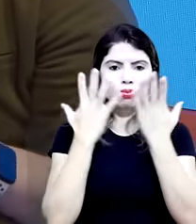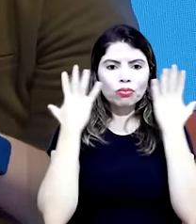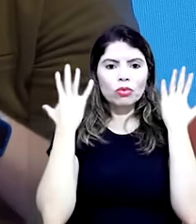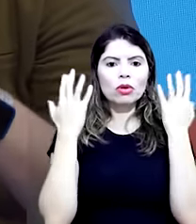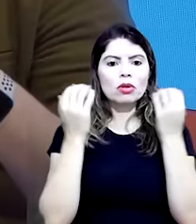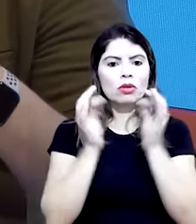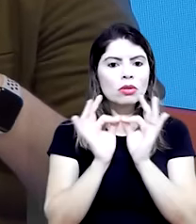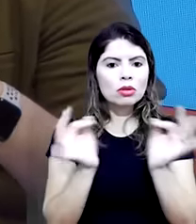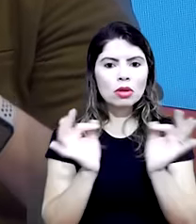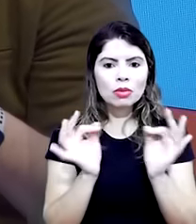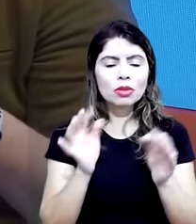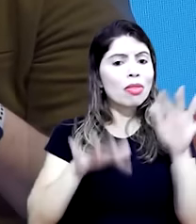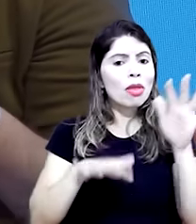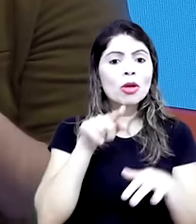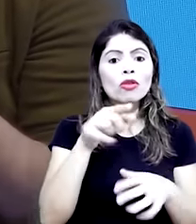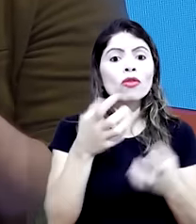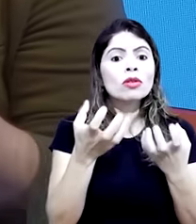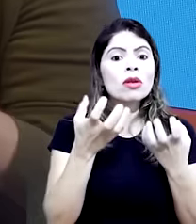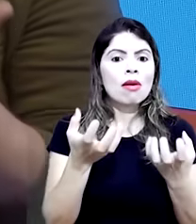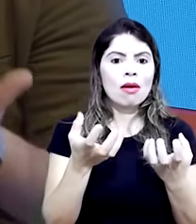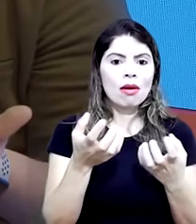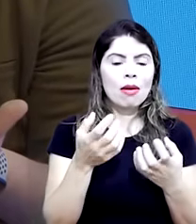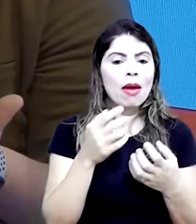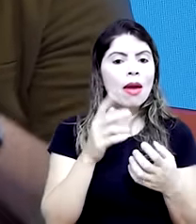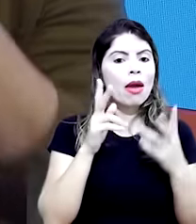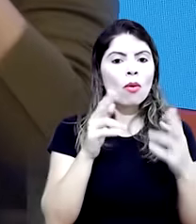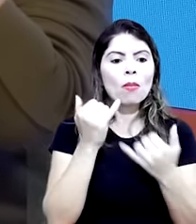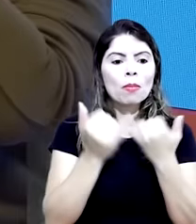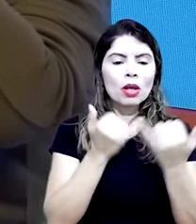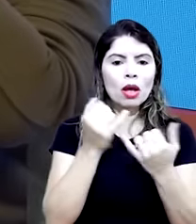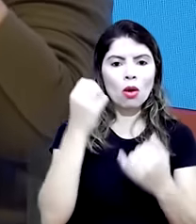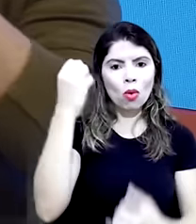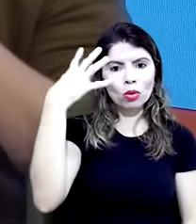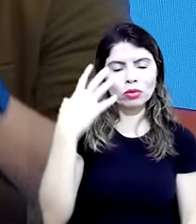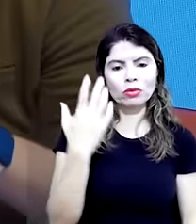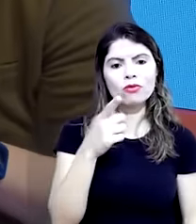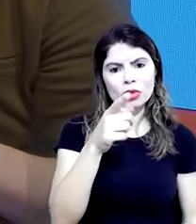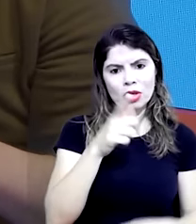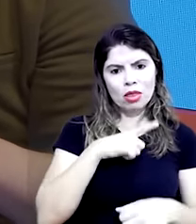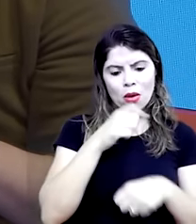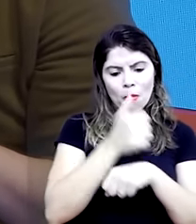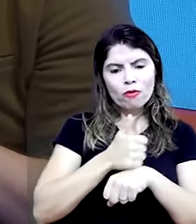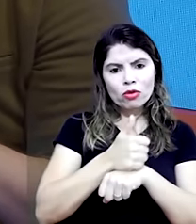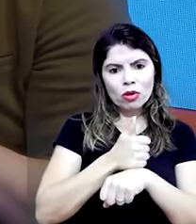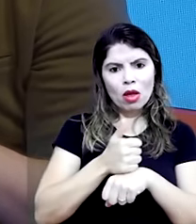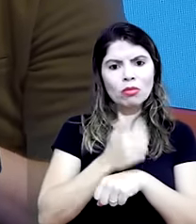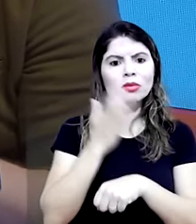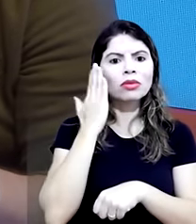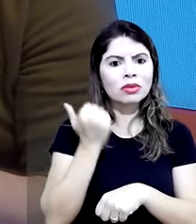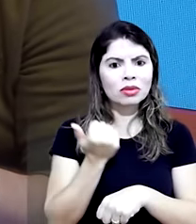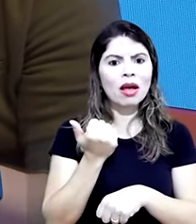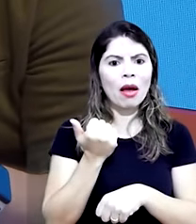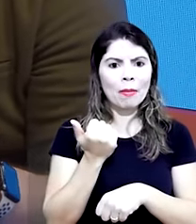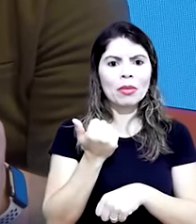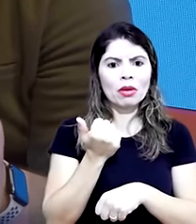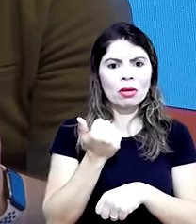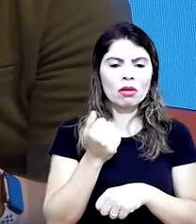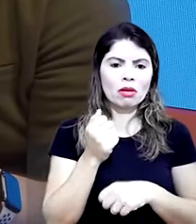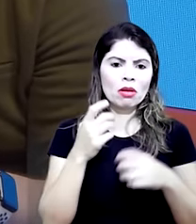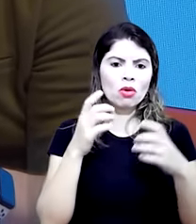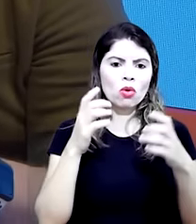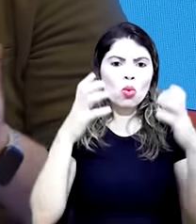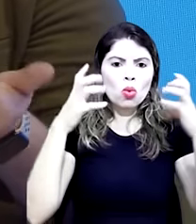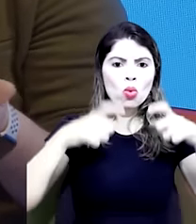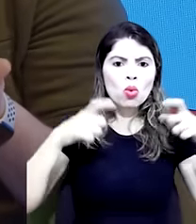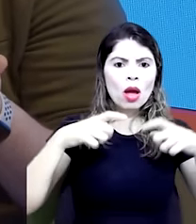simples a foto então a gente vai a gente fala que é brincar com a luz óbvio que quando você tem um profissional ele já vai saber exatamente o que cada cada